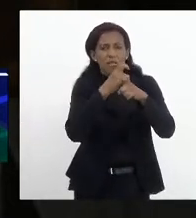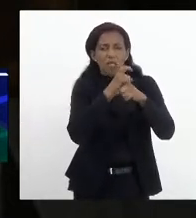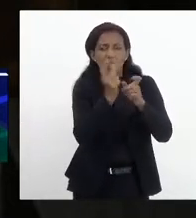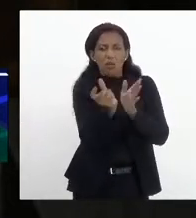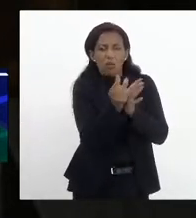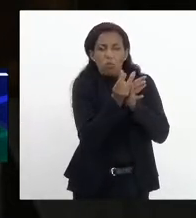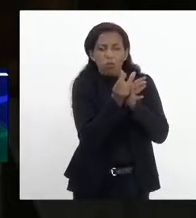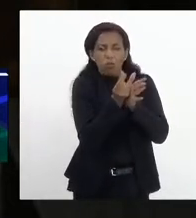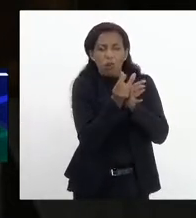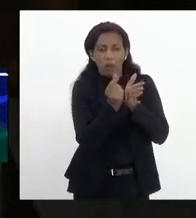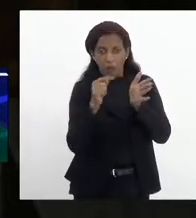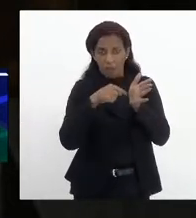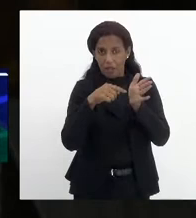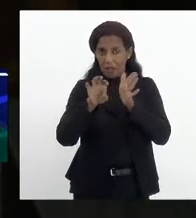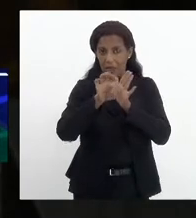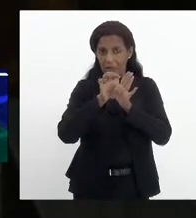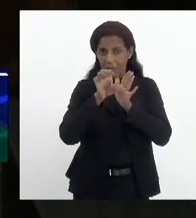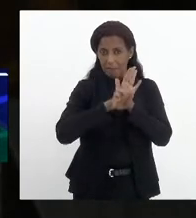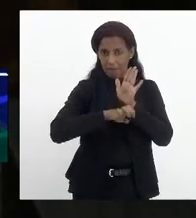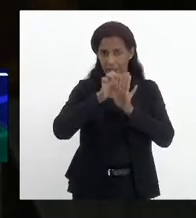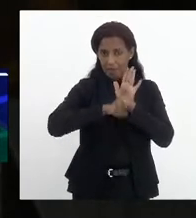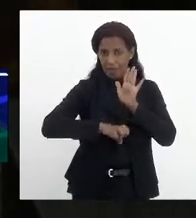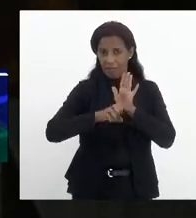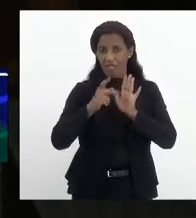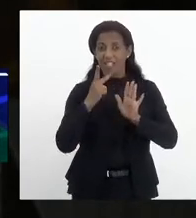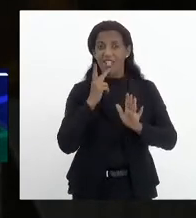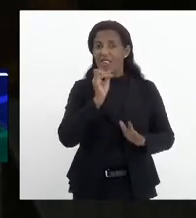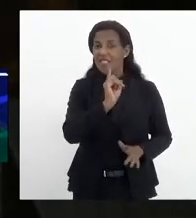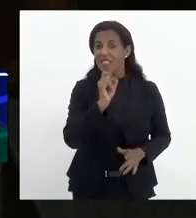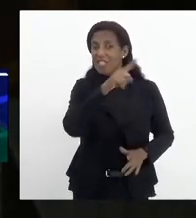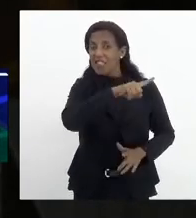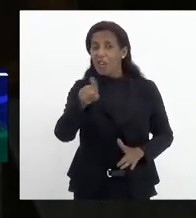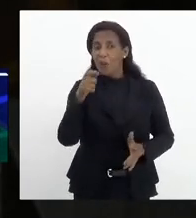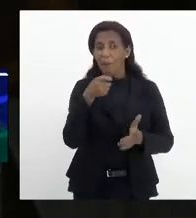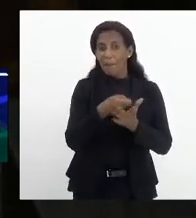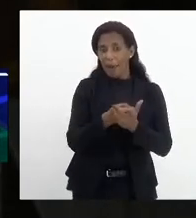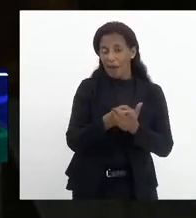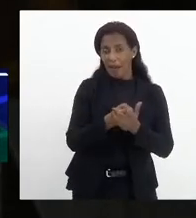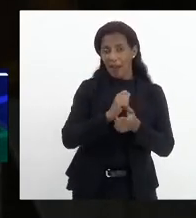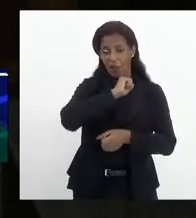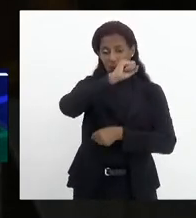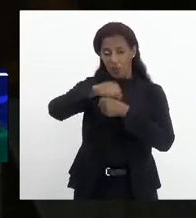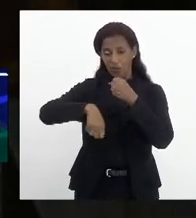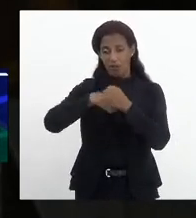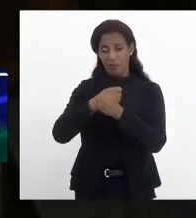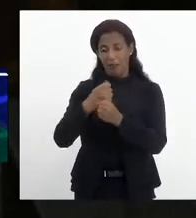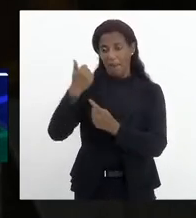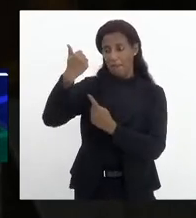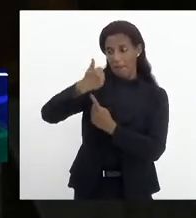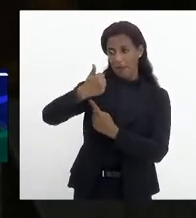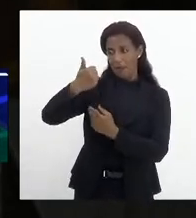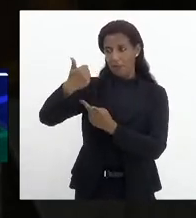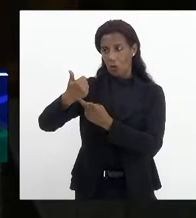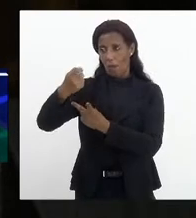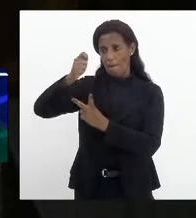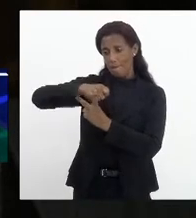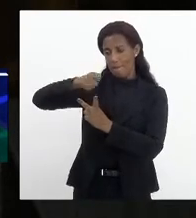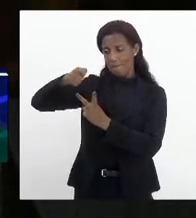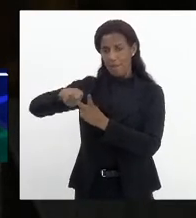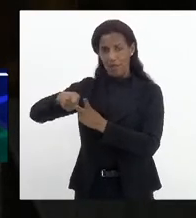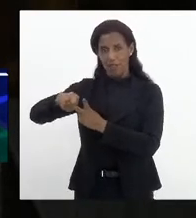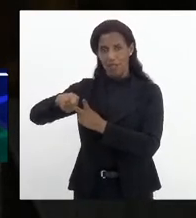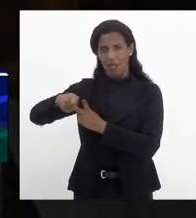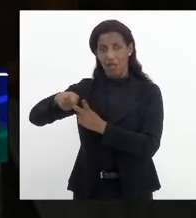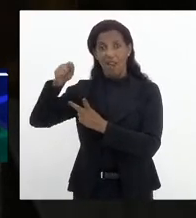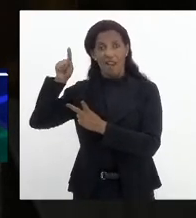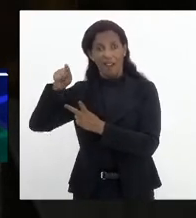para dizer que se não pagar nos dois primeiros meses do ano seguinte, aquele valor proporcional tem